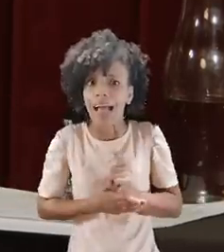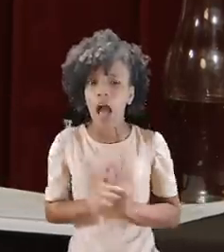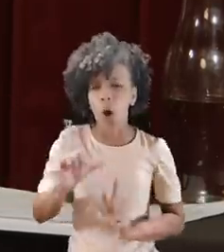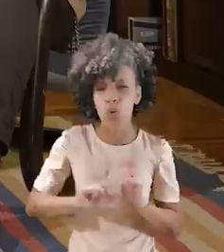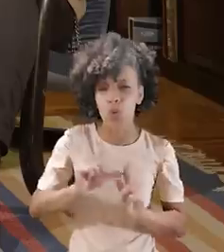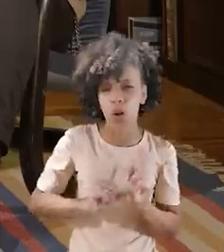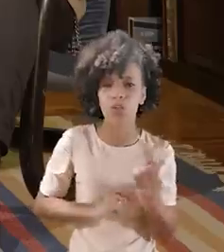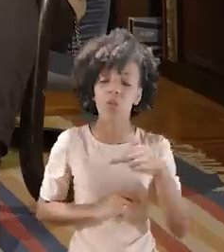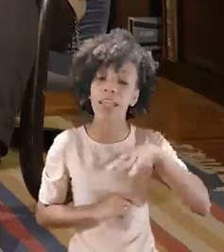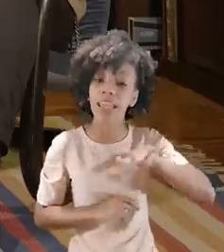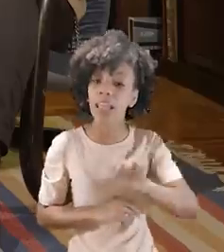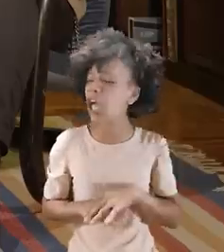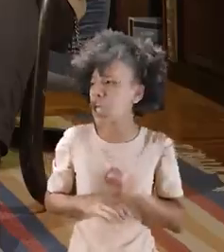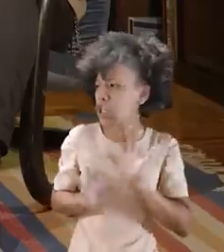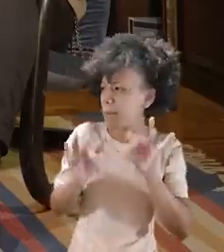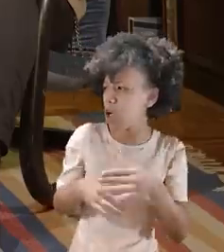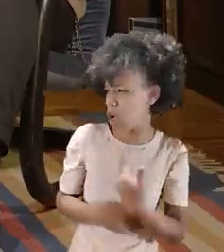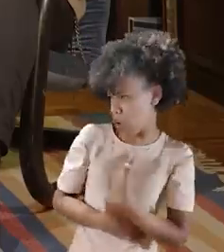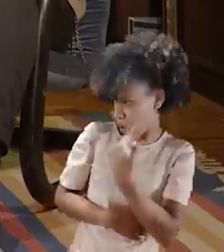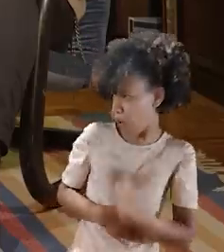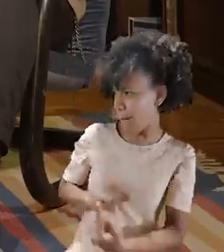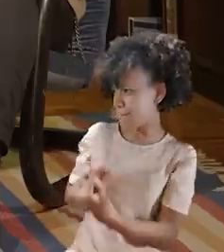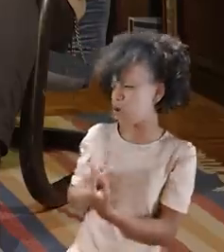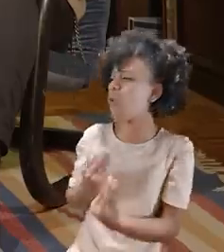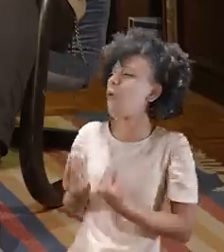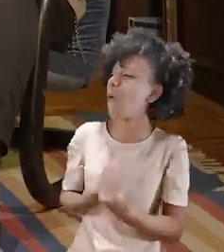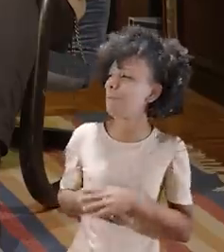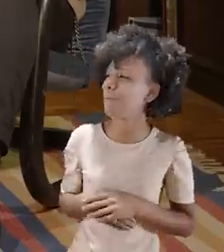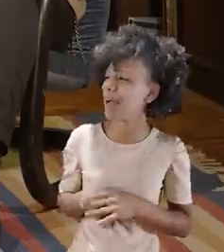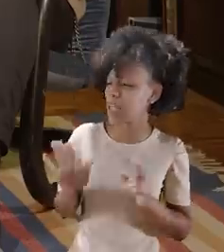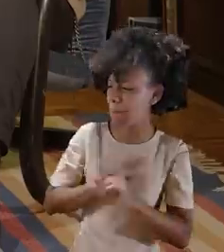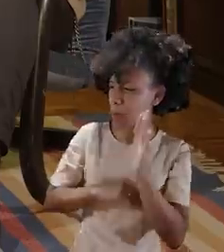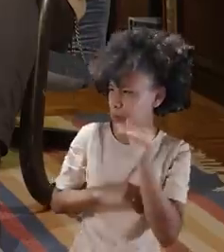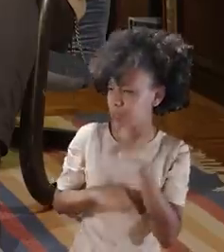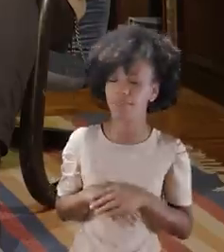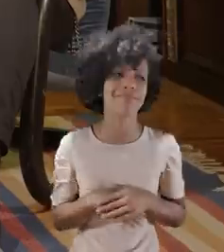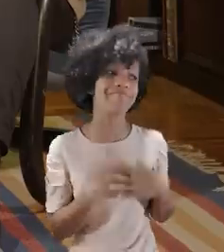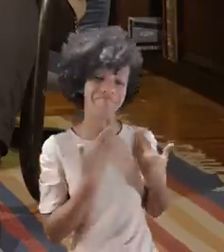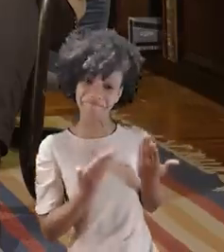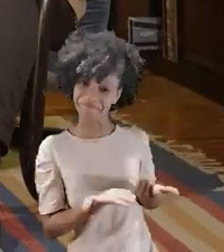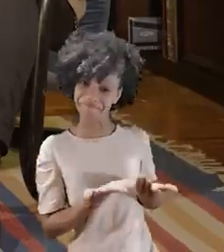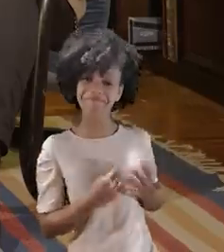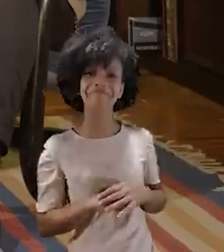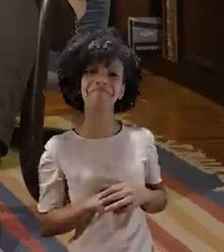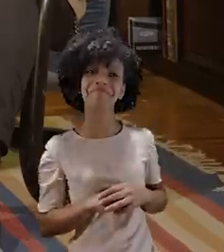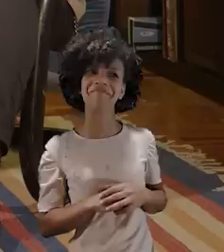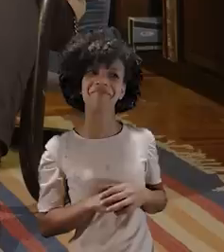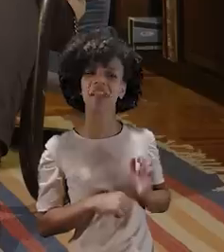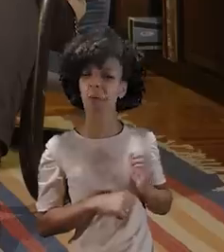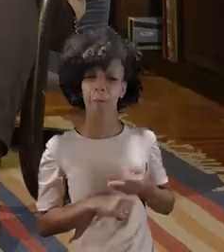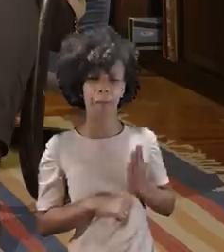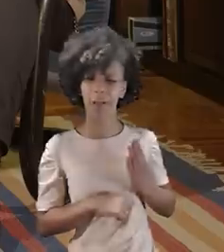pagar os códigos Henrique em que só para finalizar como é que eu sou como cliente acho uma pergunta que as pessoas tão grande São